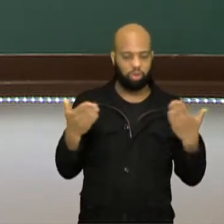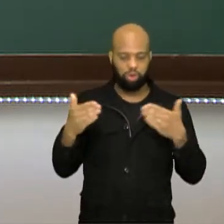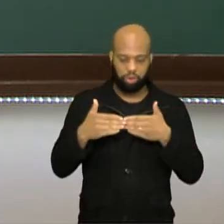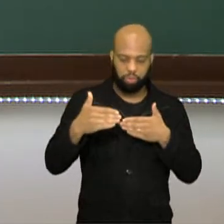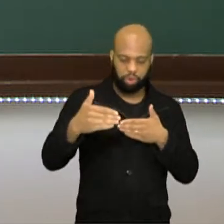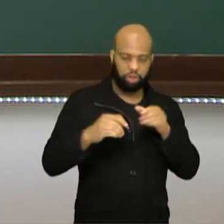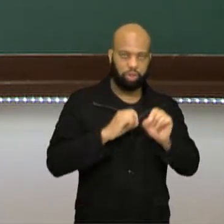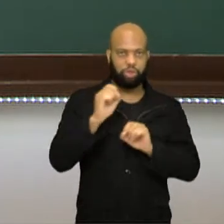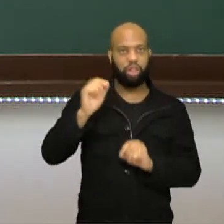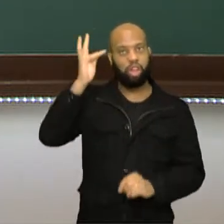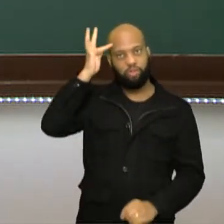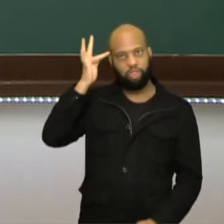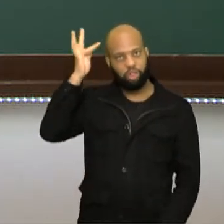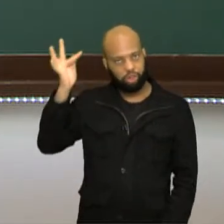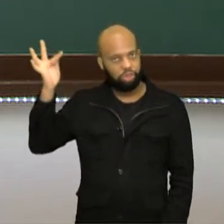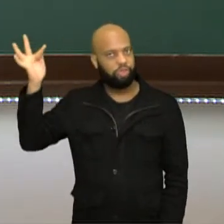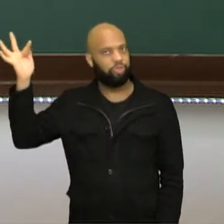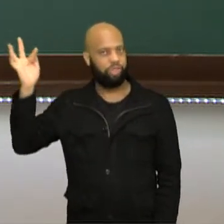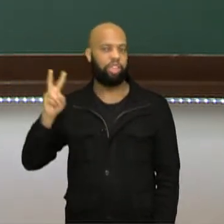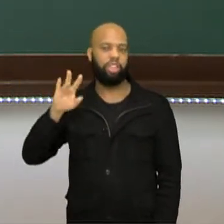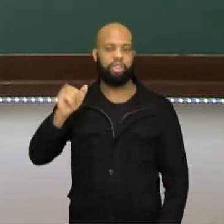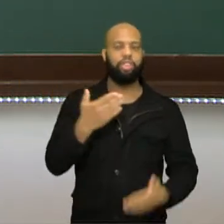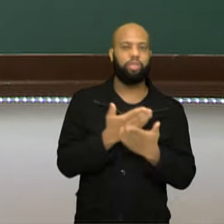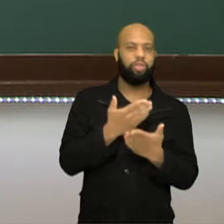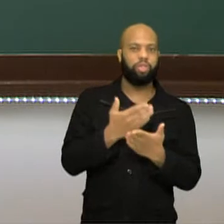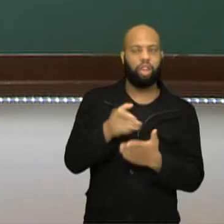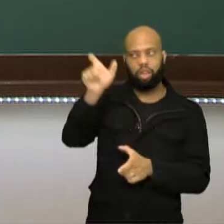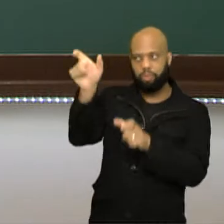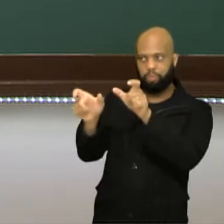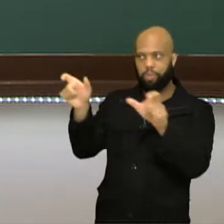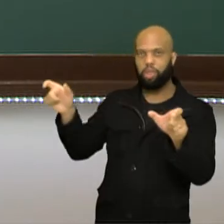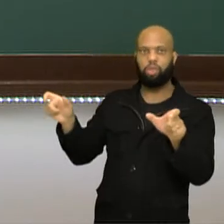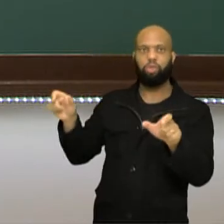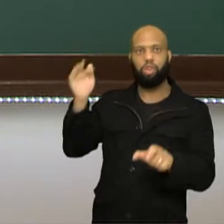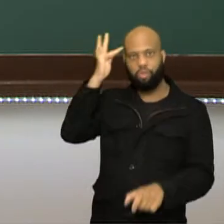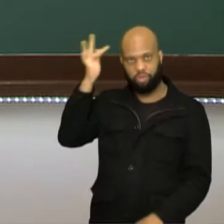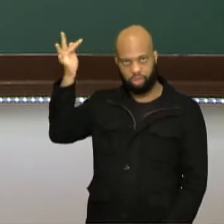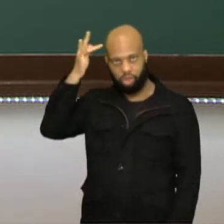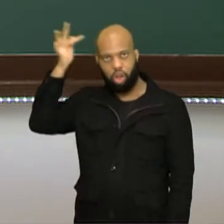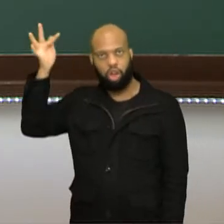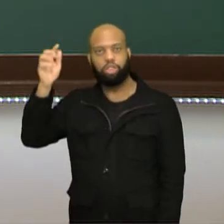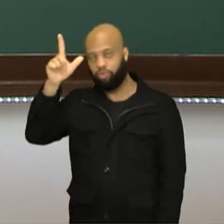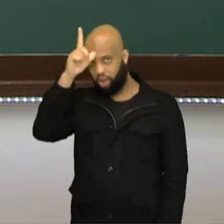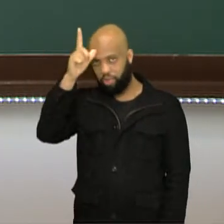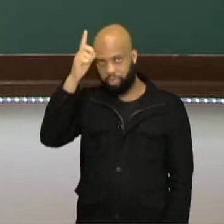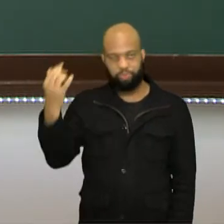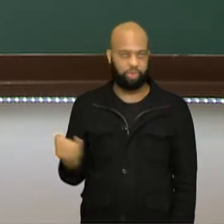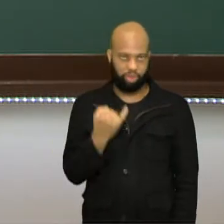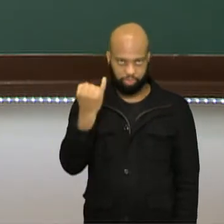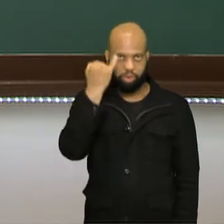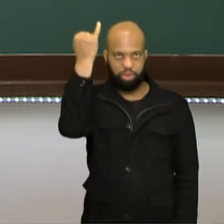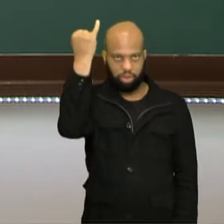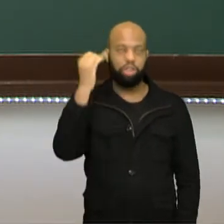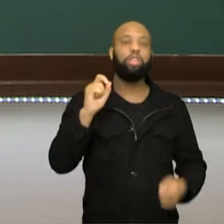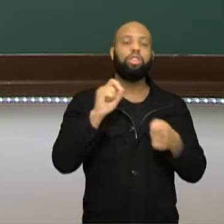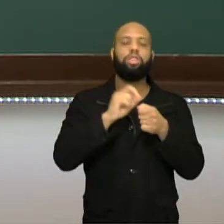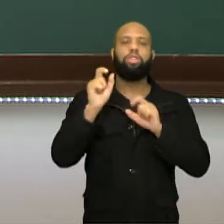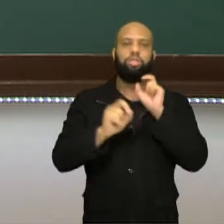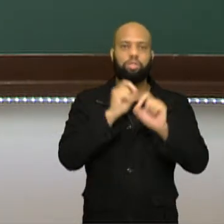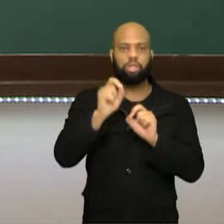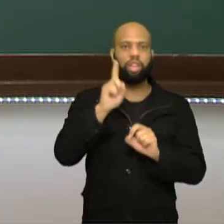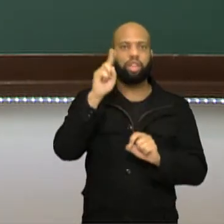da filosofia. Então, vamos estudar um filósofo alemão bastante importante que estabelece